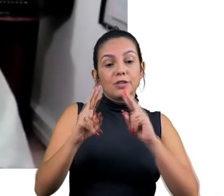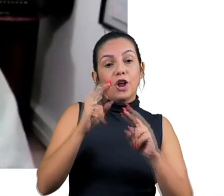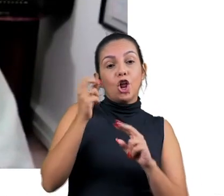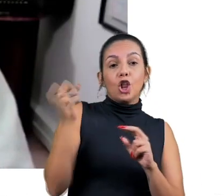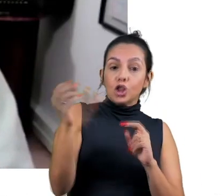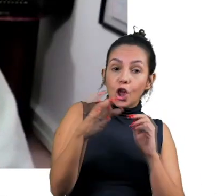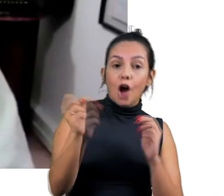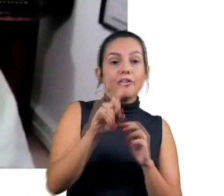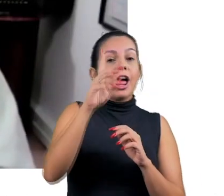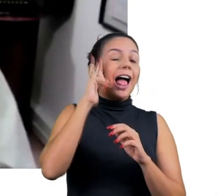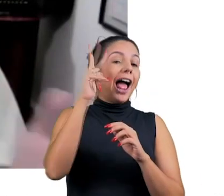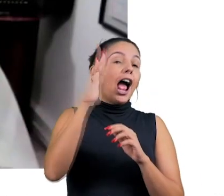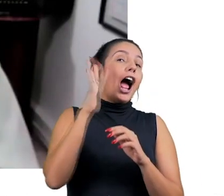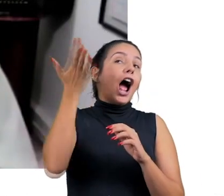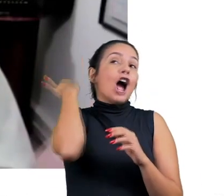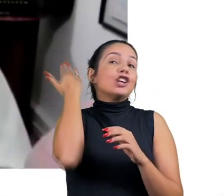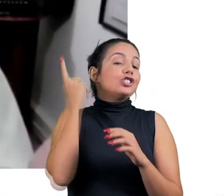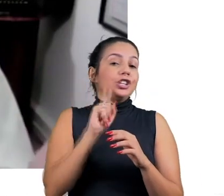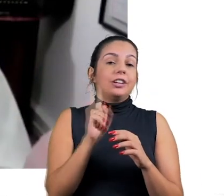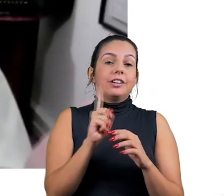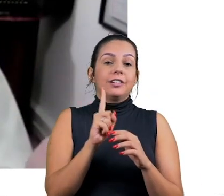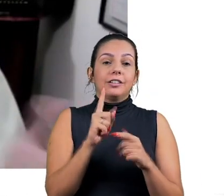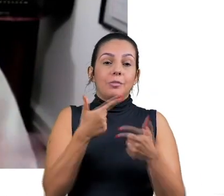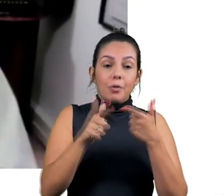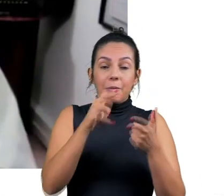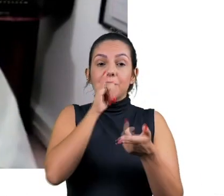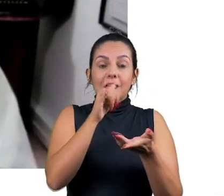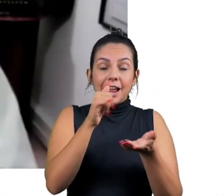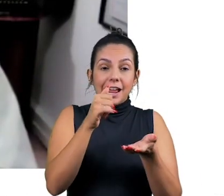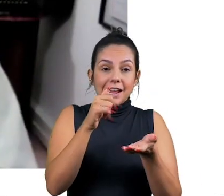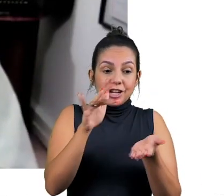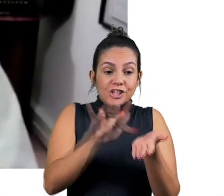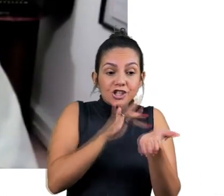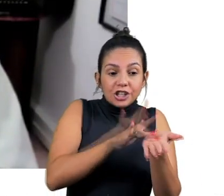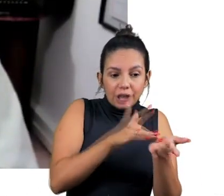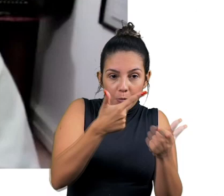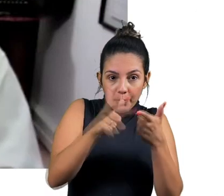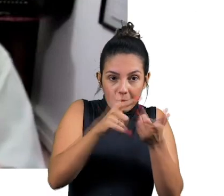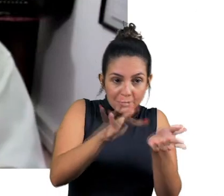ficar pensando em solução analógica para um problema digital, tá certo? Quer dizer,